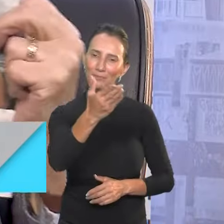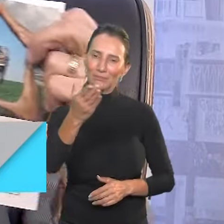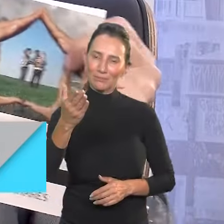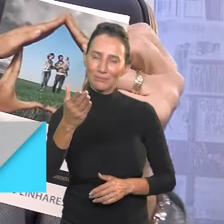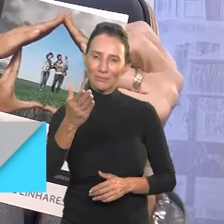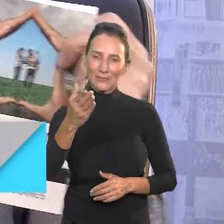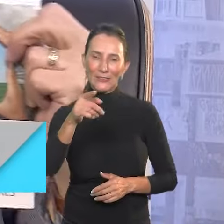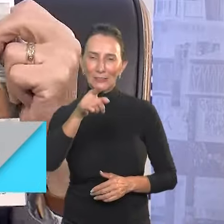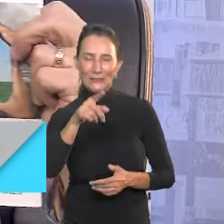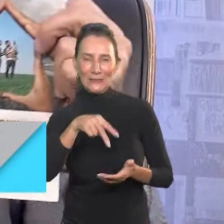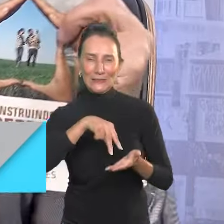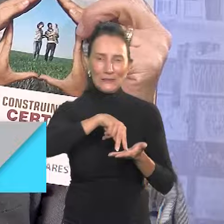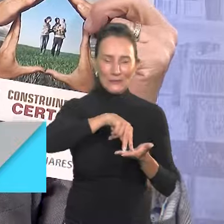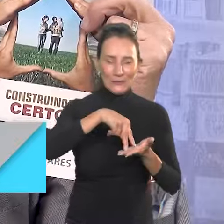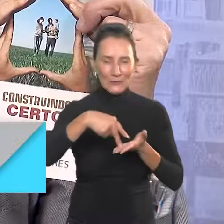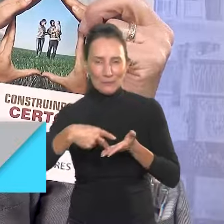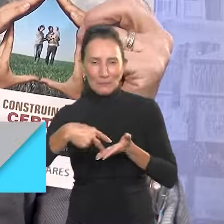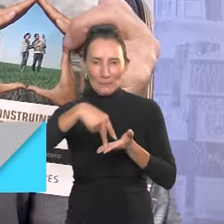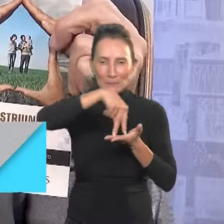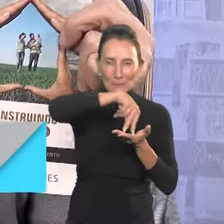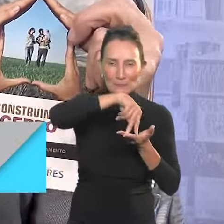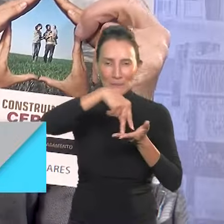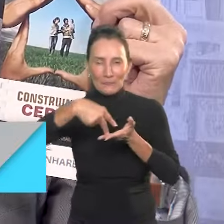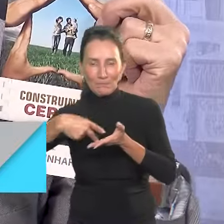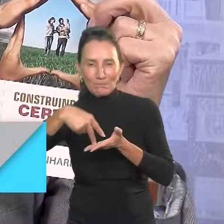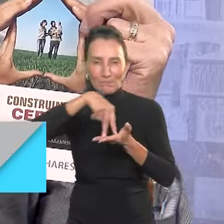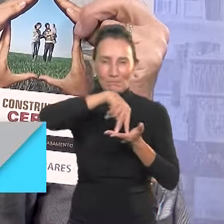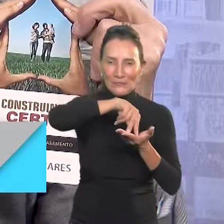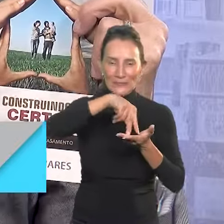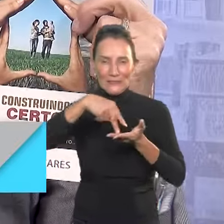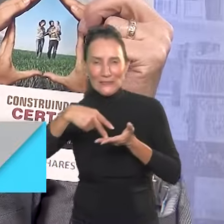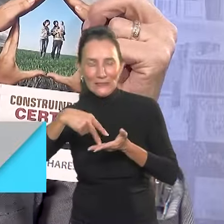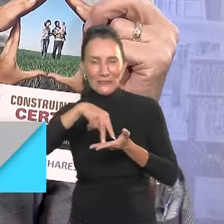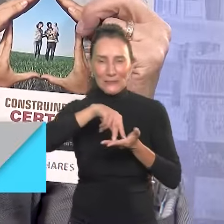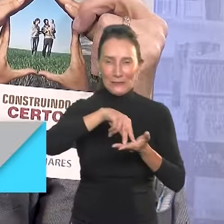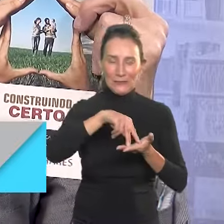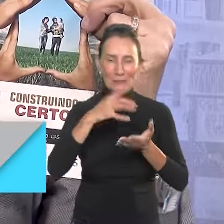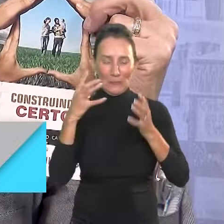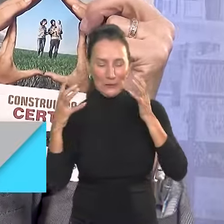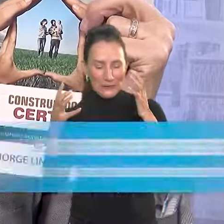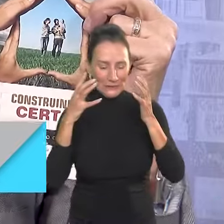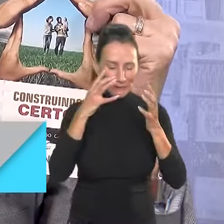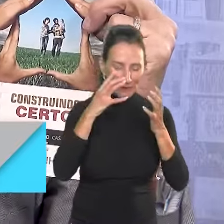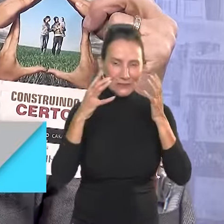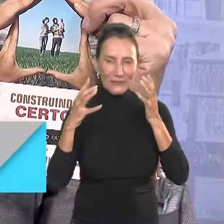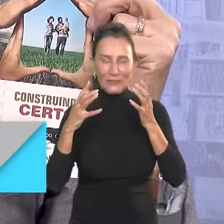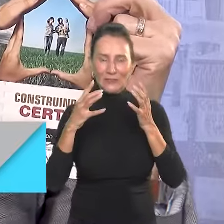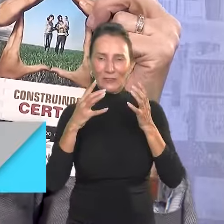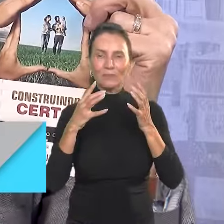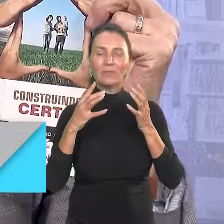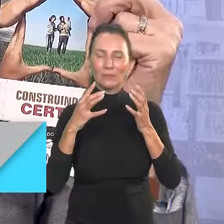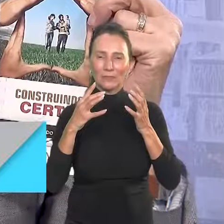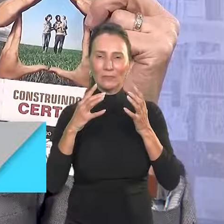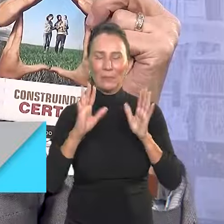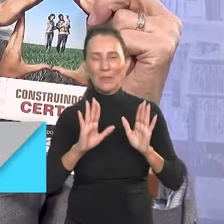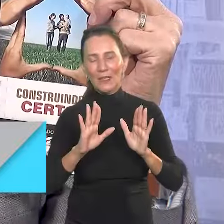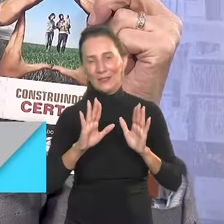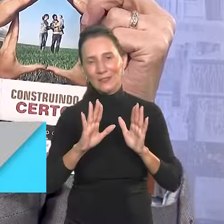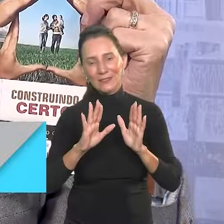está nesse momento balançando, que a sua construção está realmente abalada, sua estrutura está